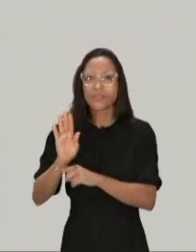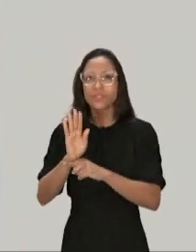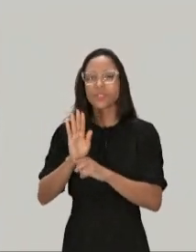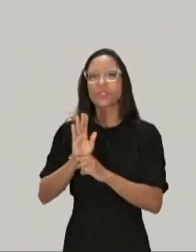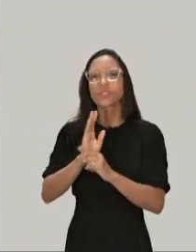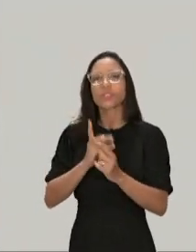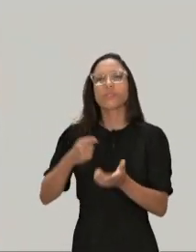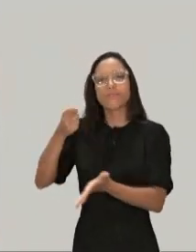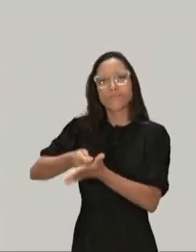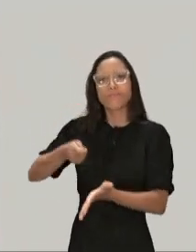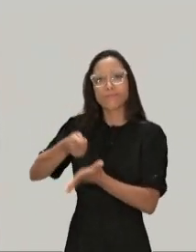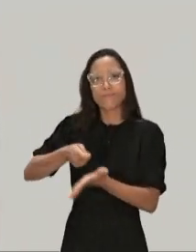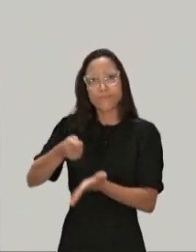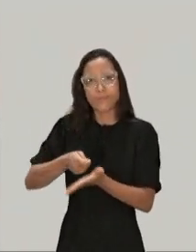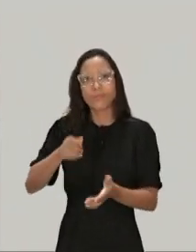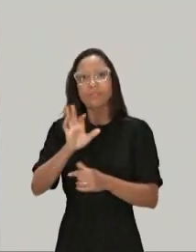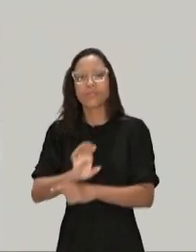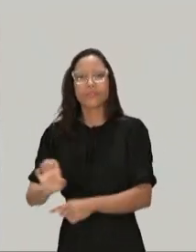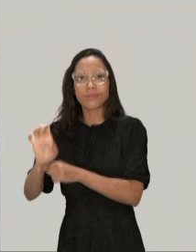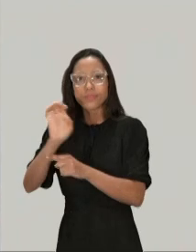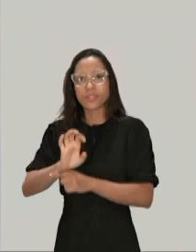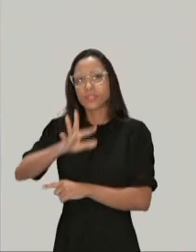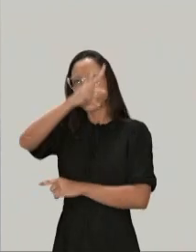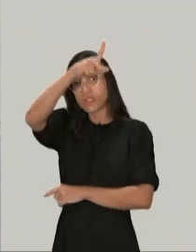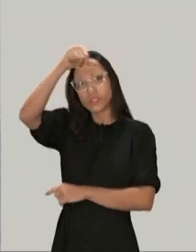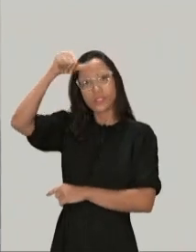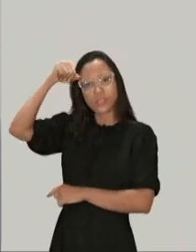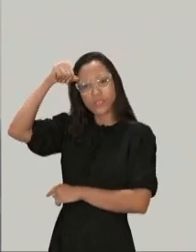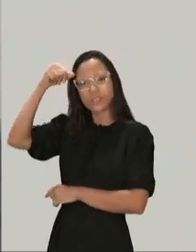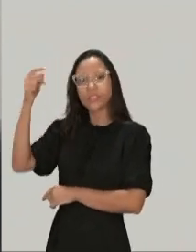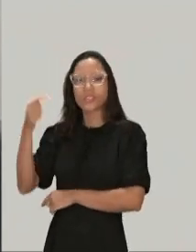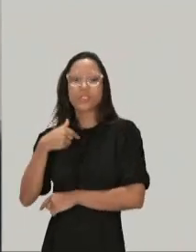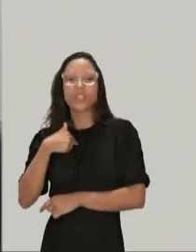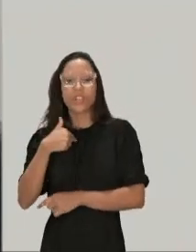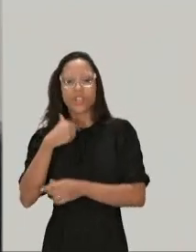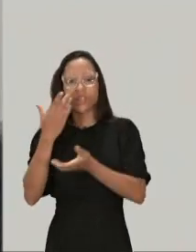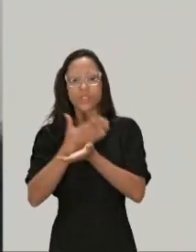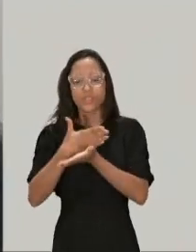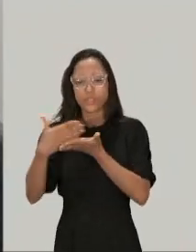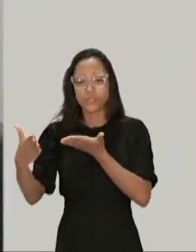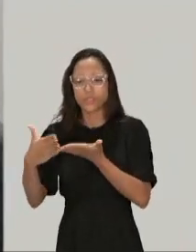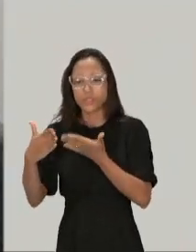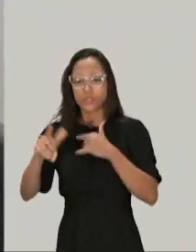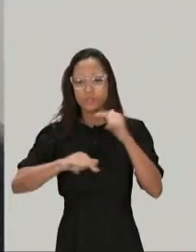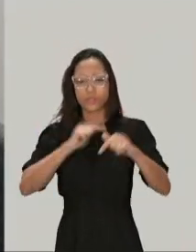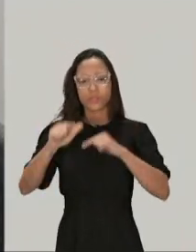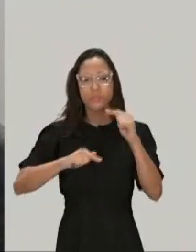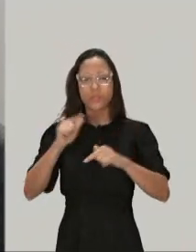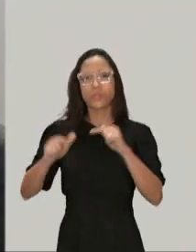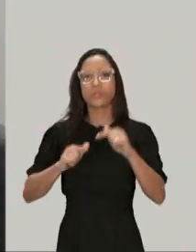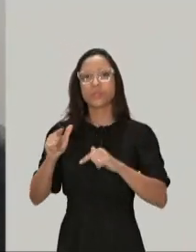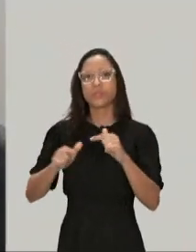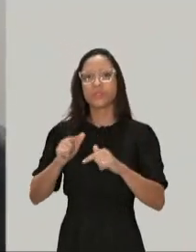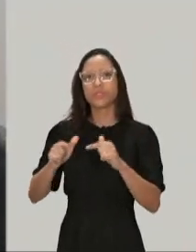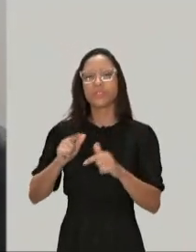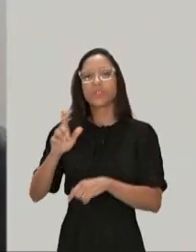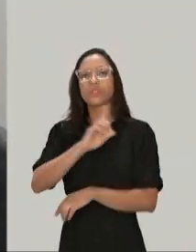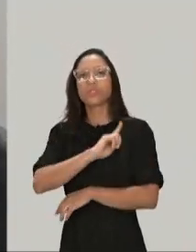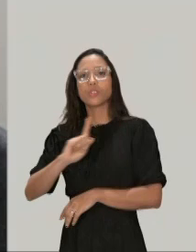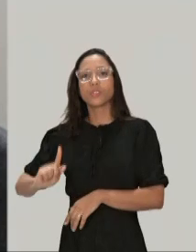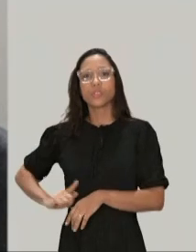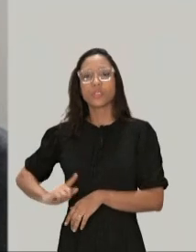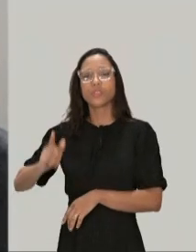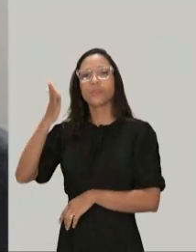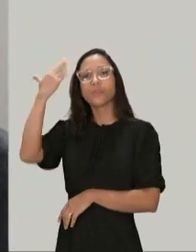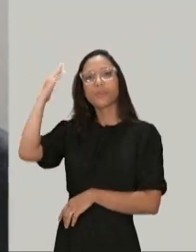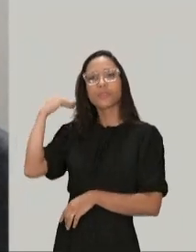interesses do Estado do Mato Grosso, que eu havia iniciado como funcionário da missão no governo do saudoso governador Dante